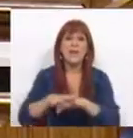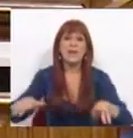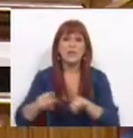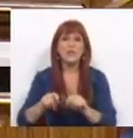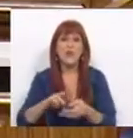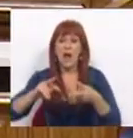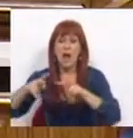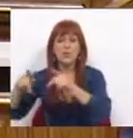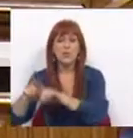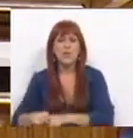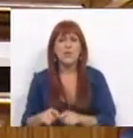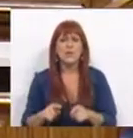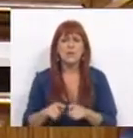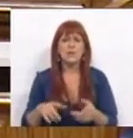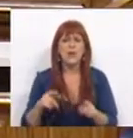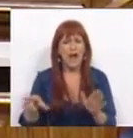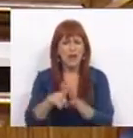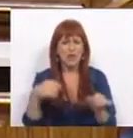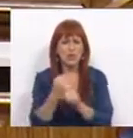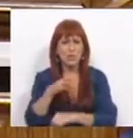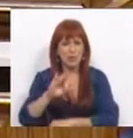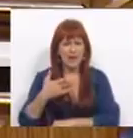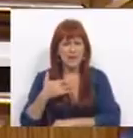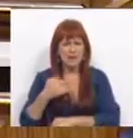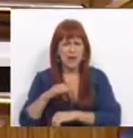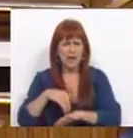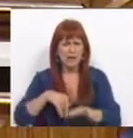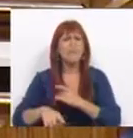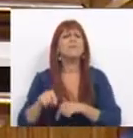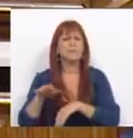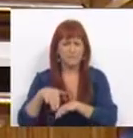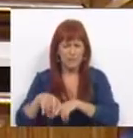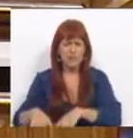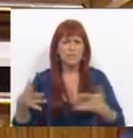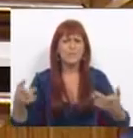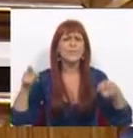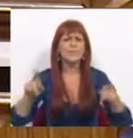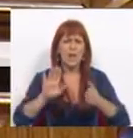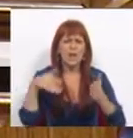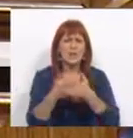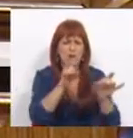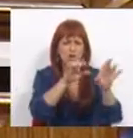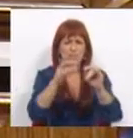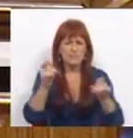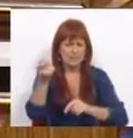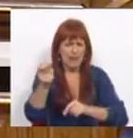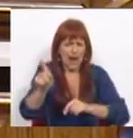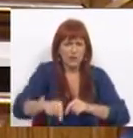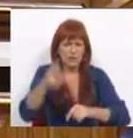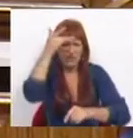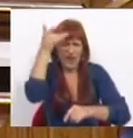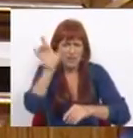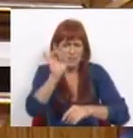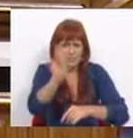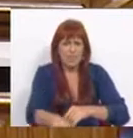das alterações à legislação laboral que o PSD e o CDS protagonizaram, que tornaram o despedimento mais barato e mais fácil,